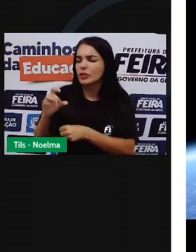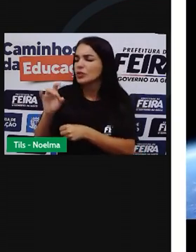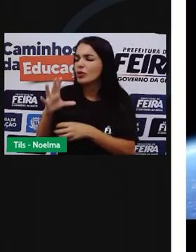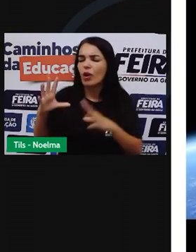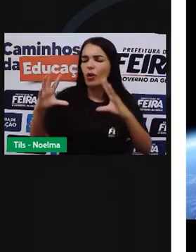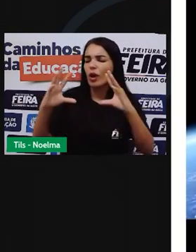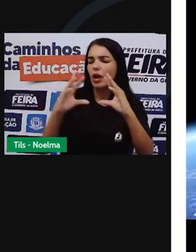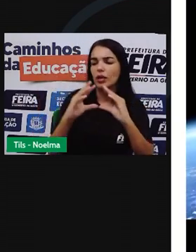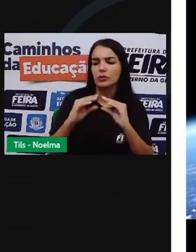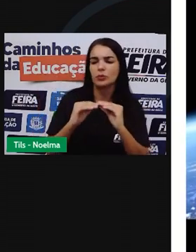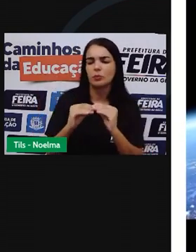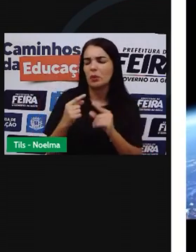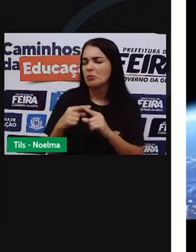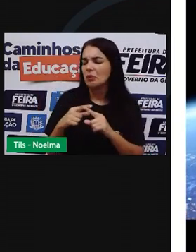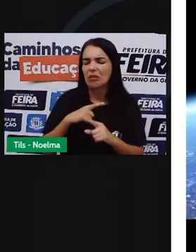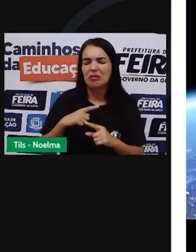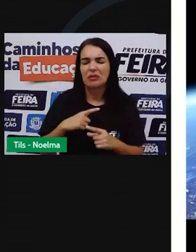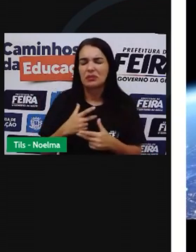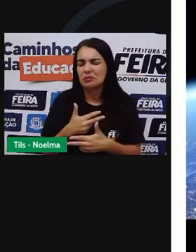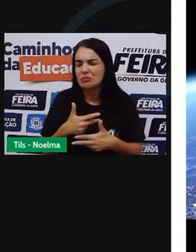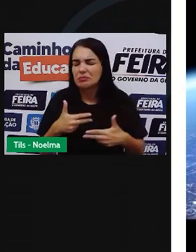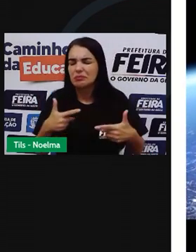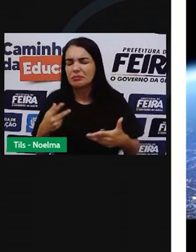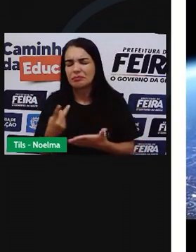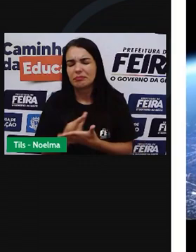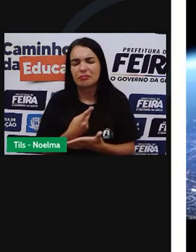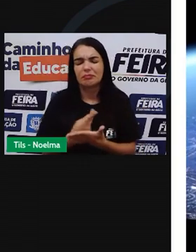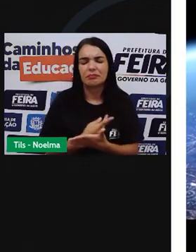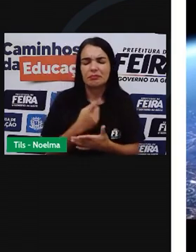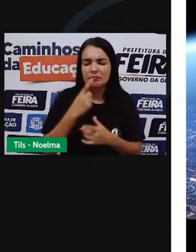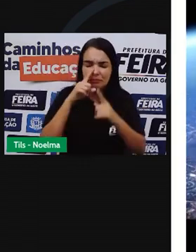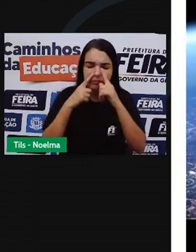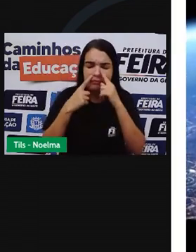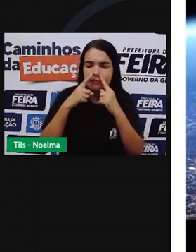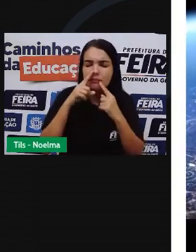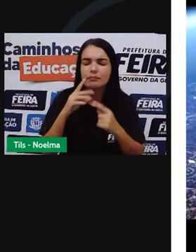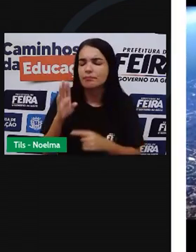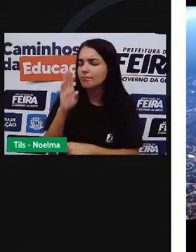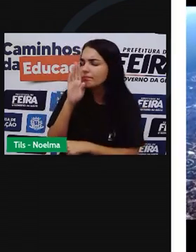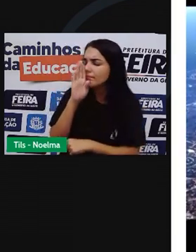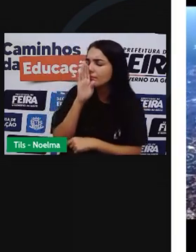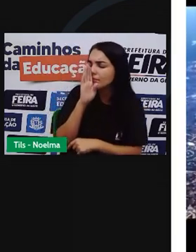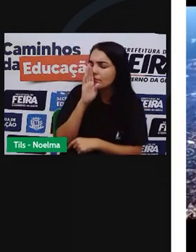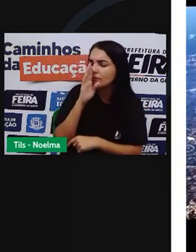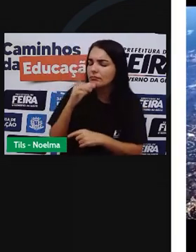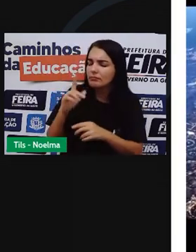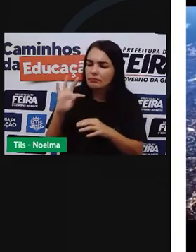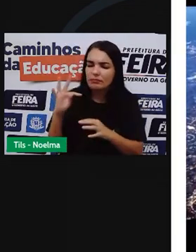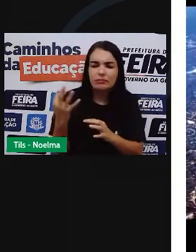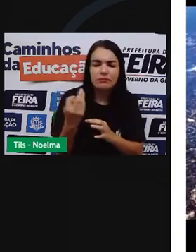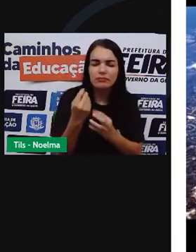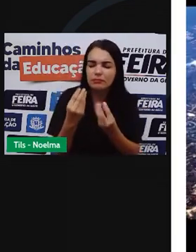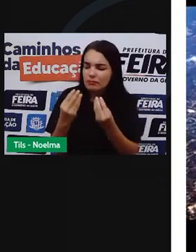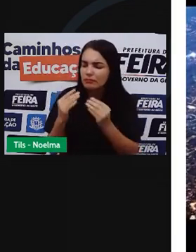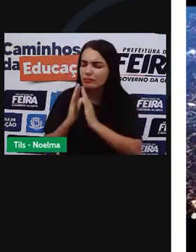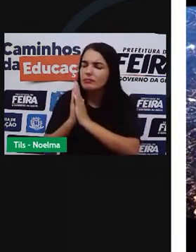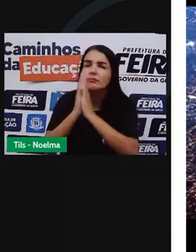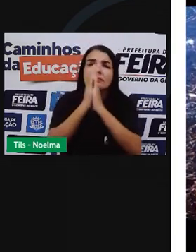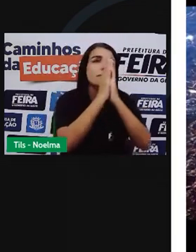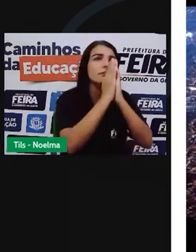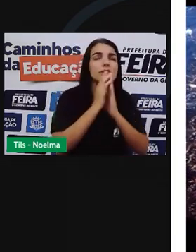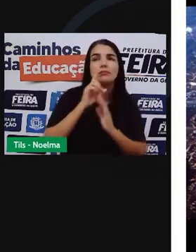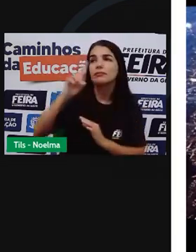porque teve tantas nuances, tantas lágrimas em silêncio, tantos pedidos desesperados a